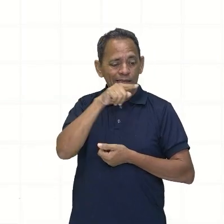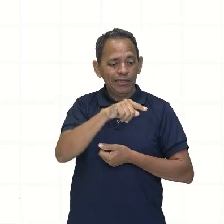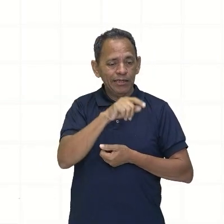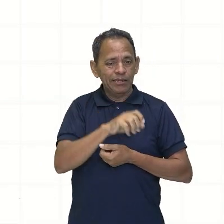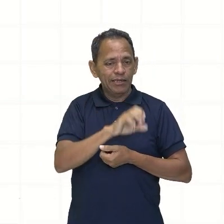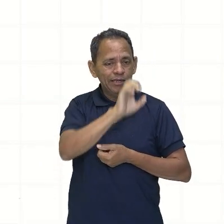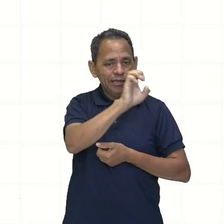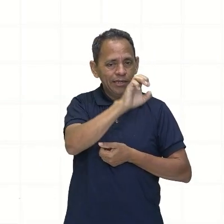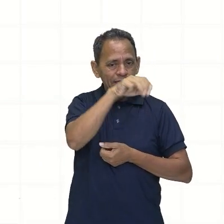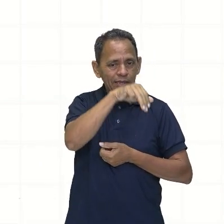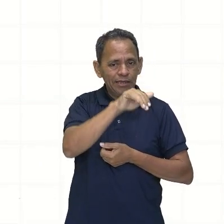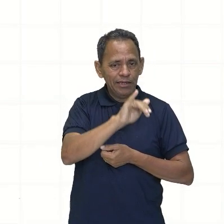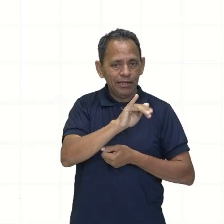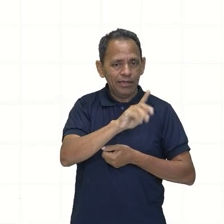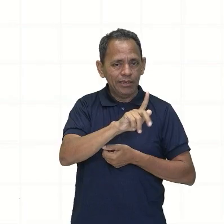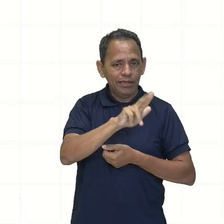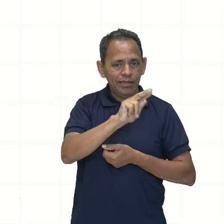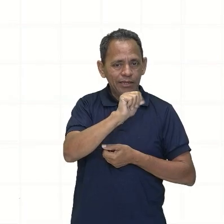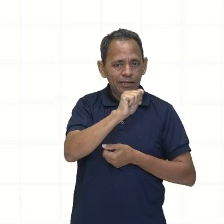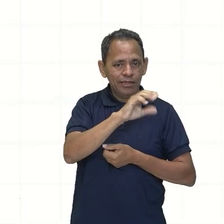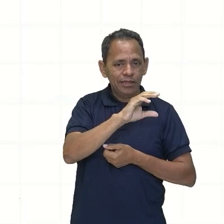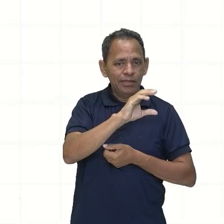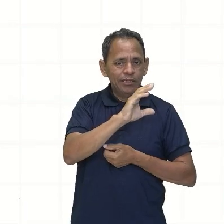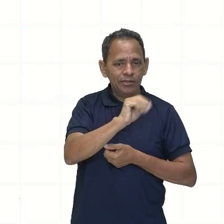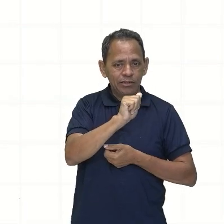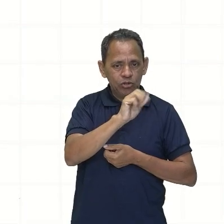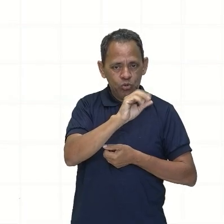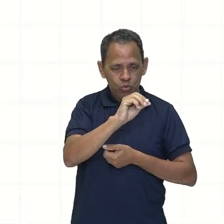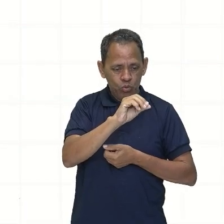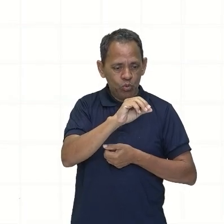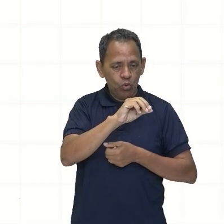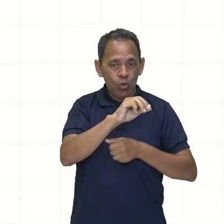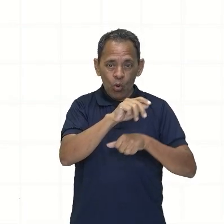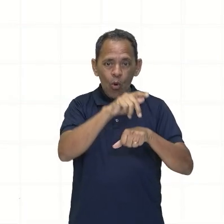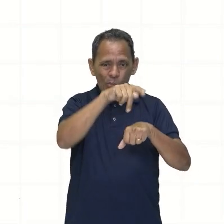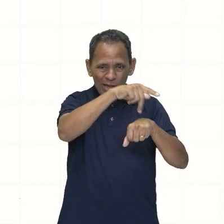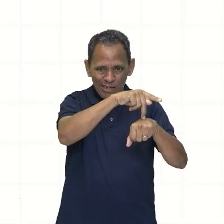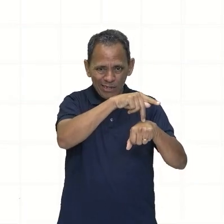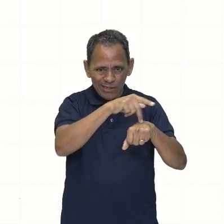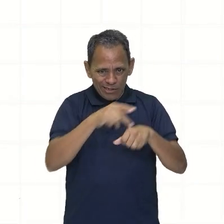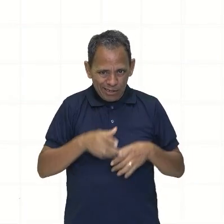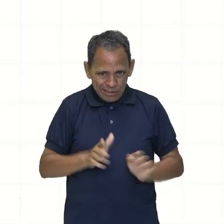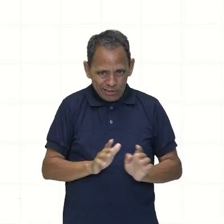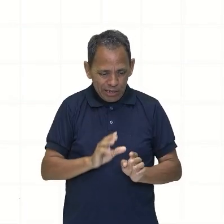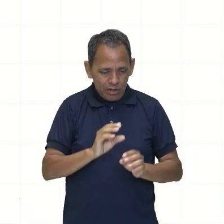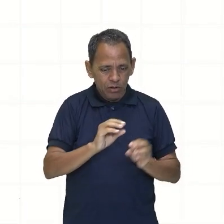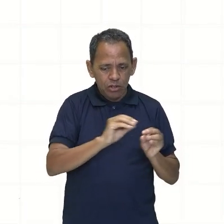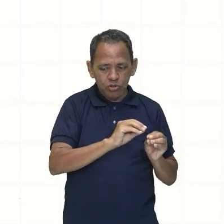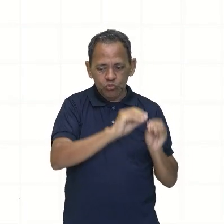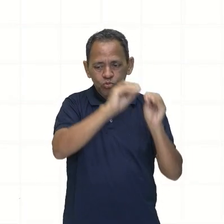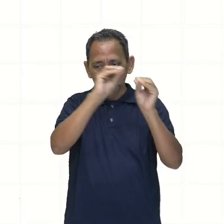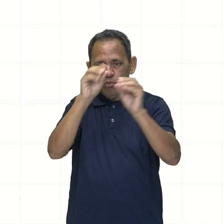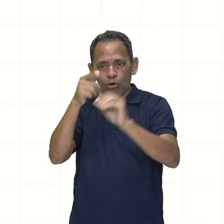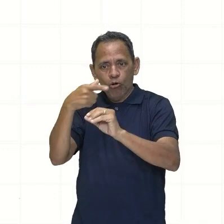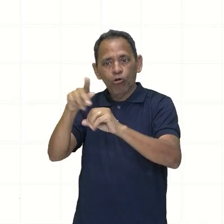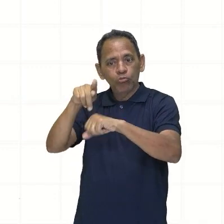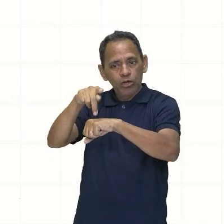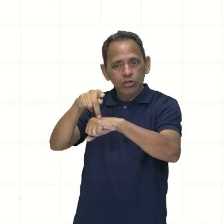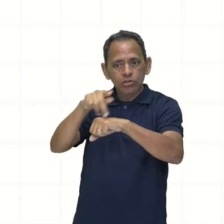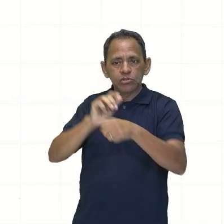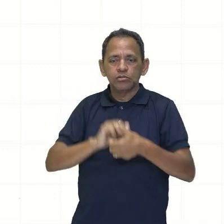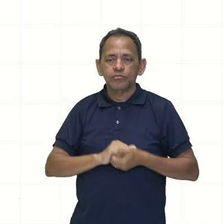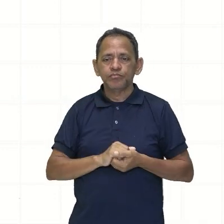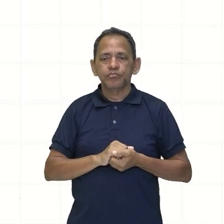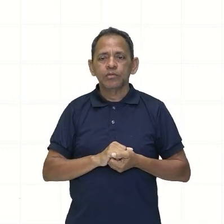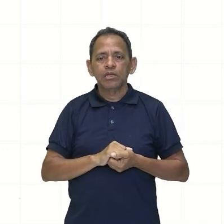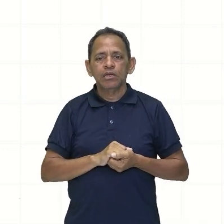origem, tá bom? Então, a gente vai já verificar aqui essas duas diferenças quanto à imigração. Então,